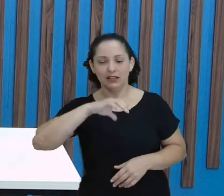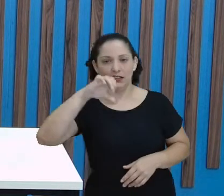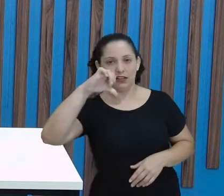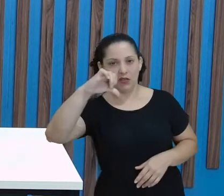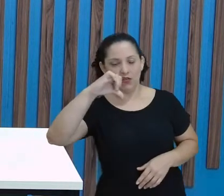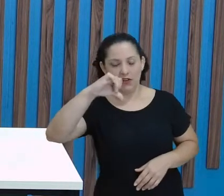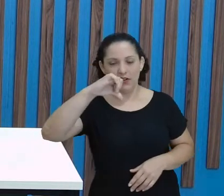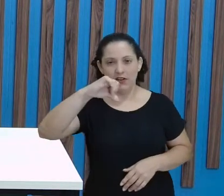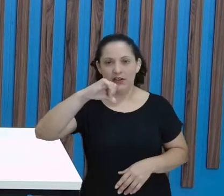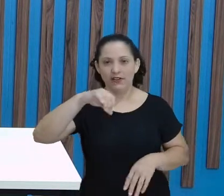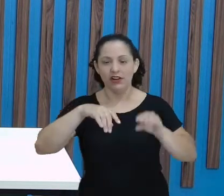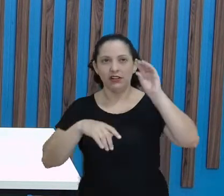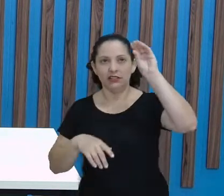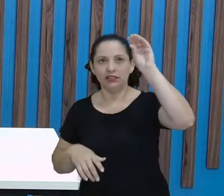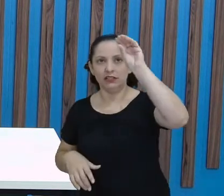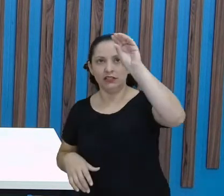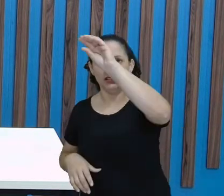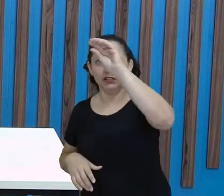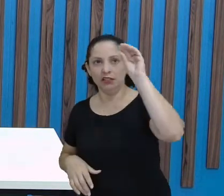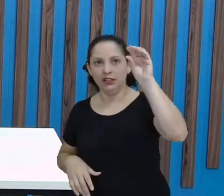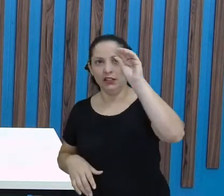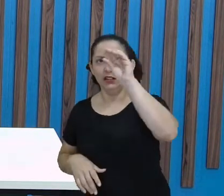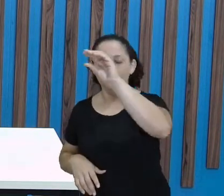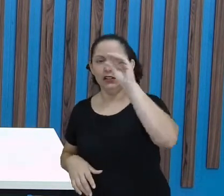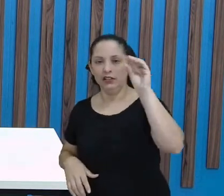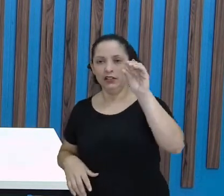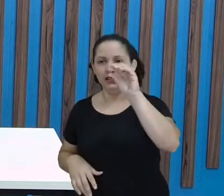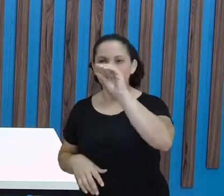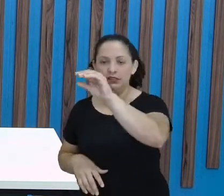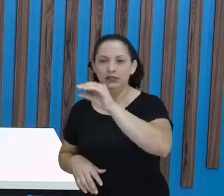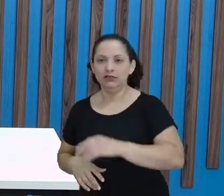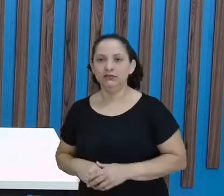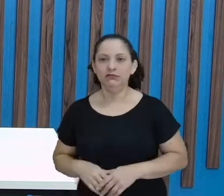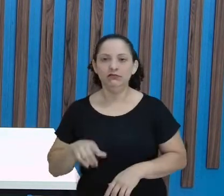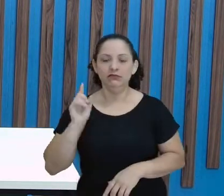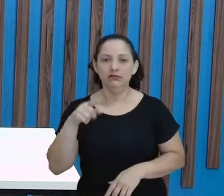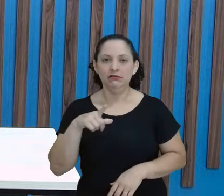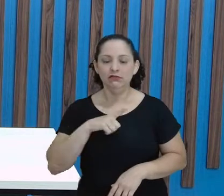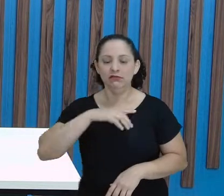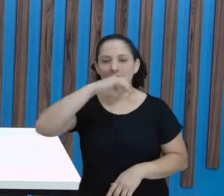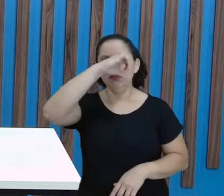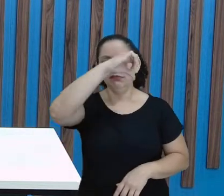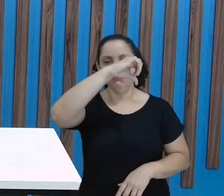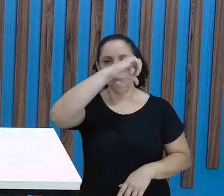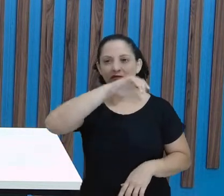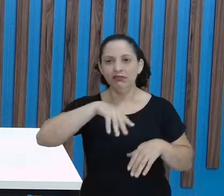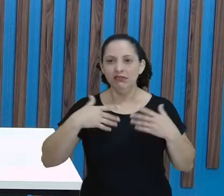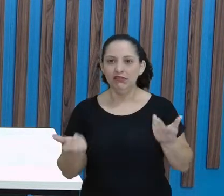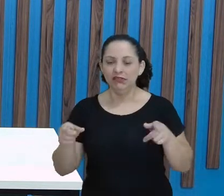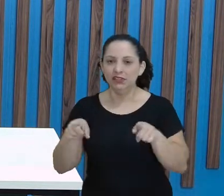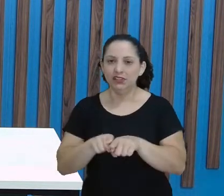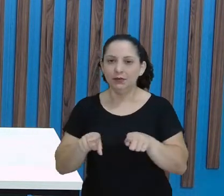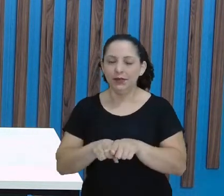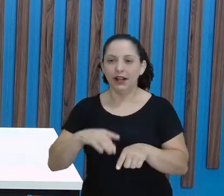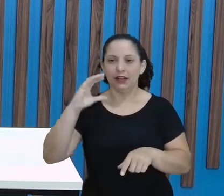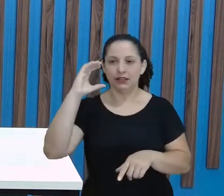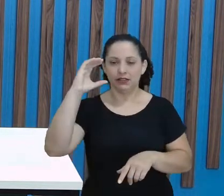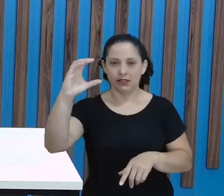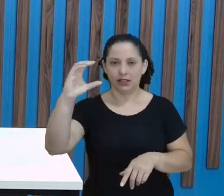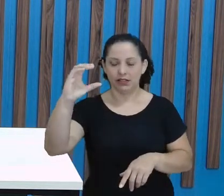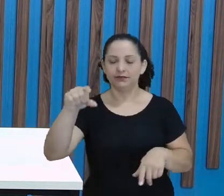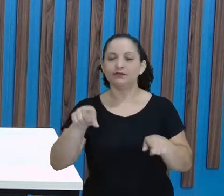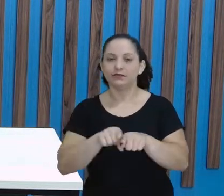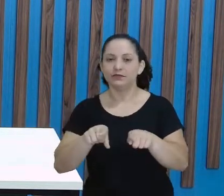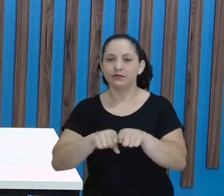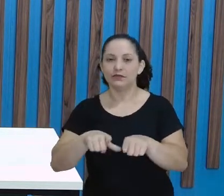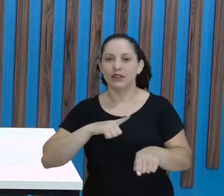de área. Então, a medida da figura B equivale a 9 unidades de área. E a figura C também